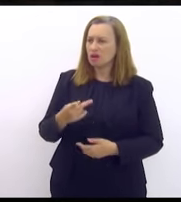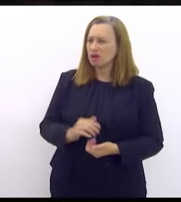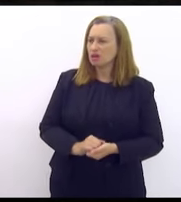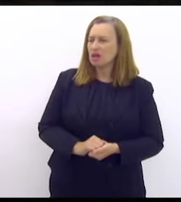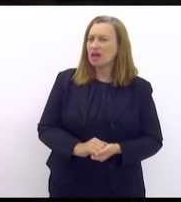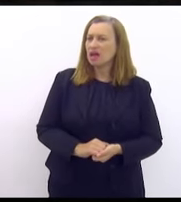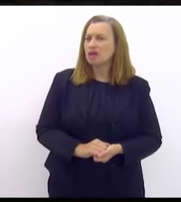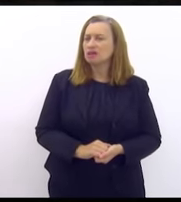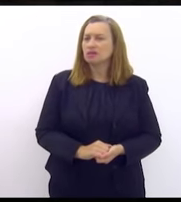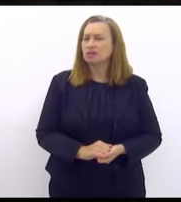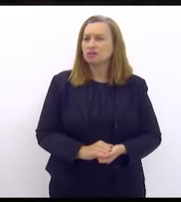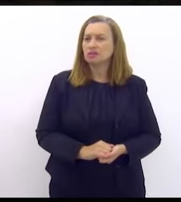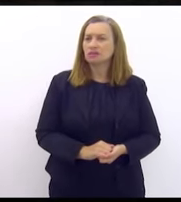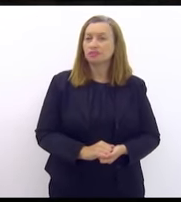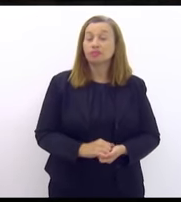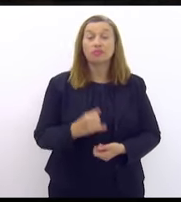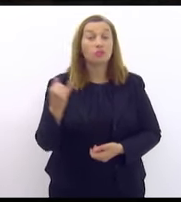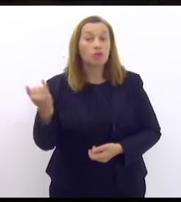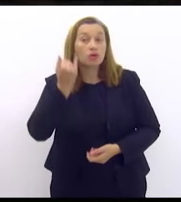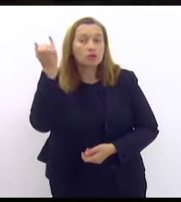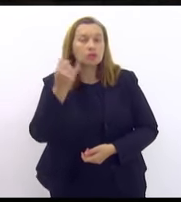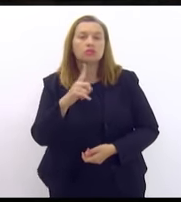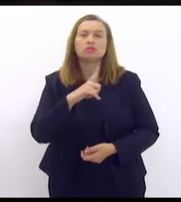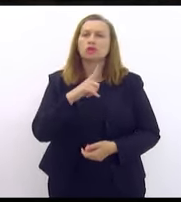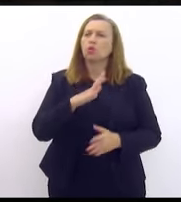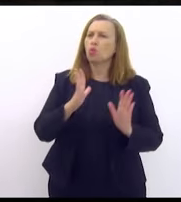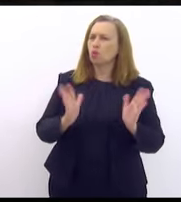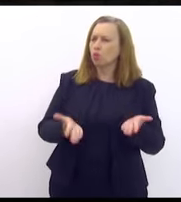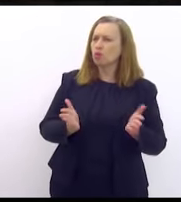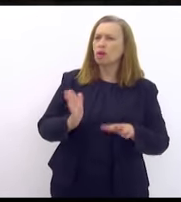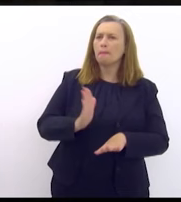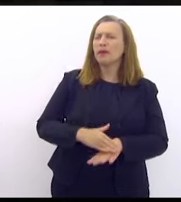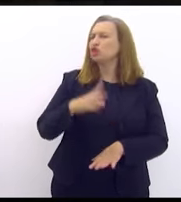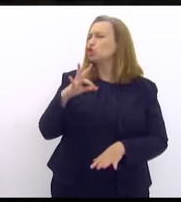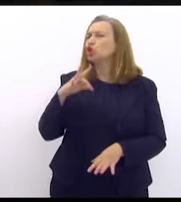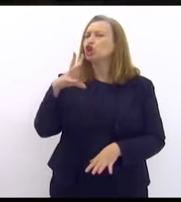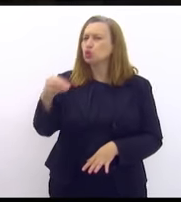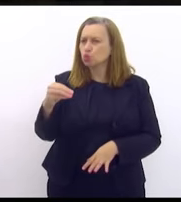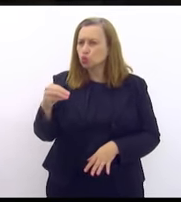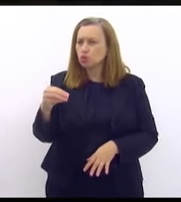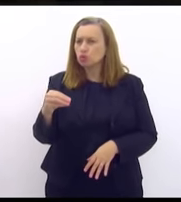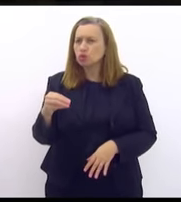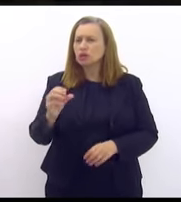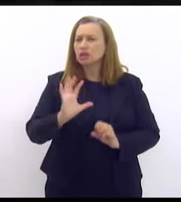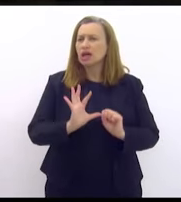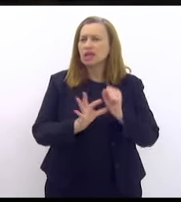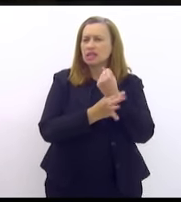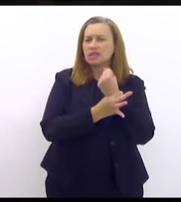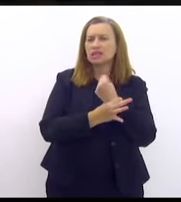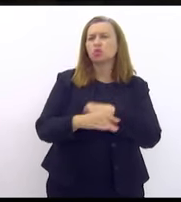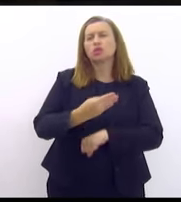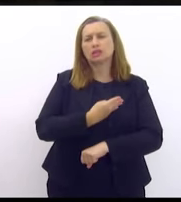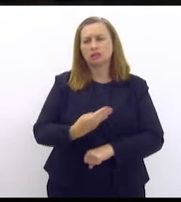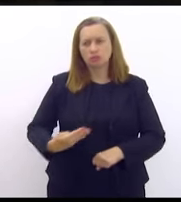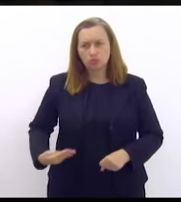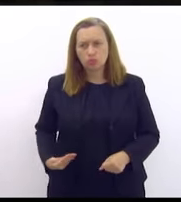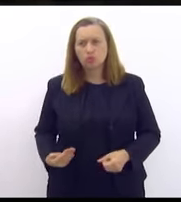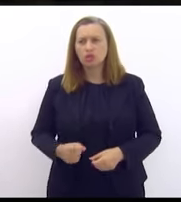relevância que tem hoje, mais do que nunca, a segurança pública.